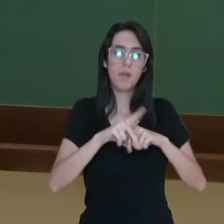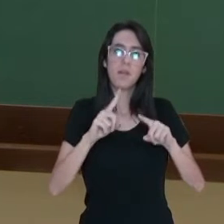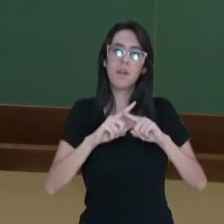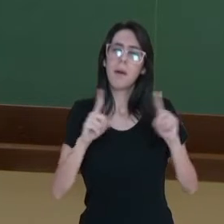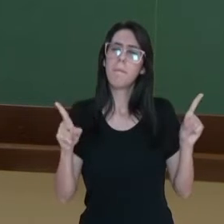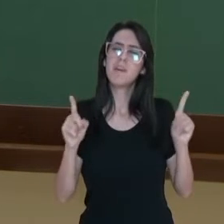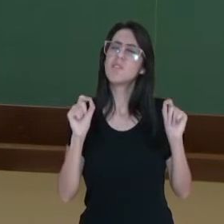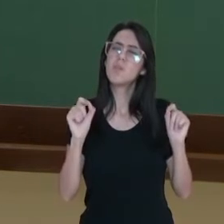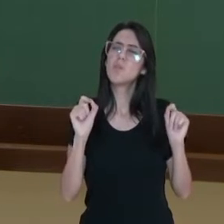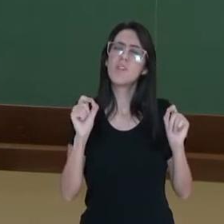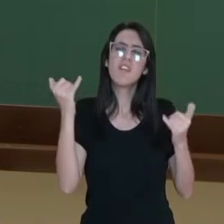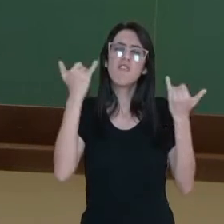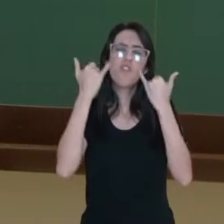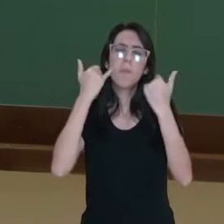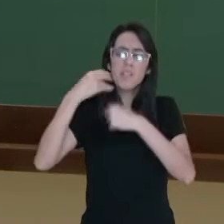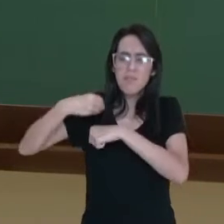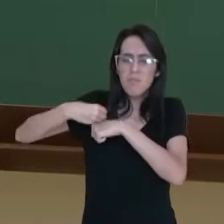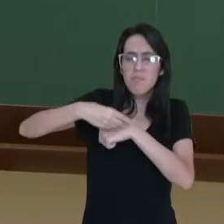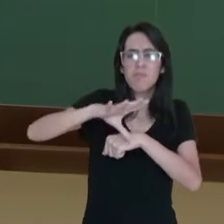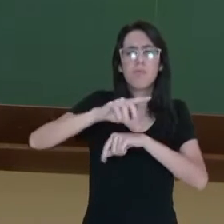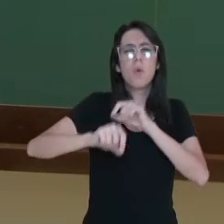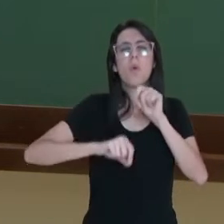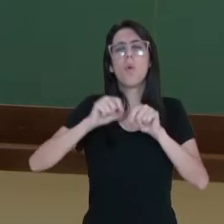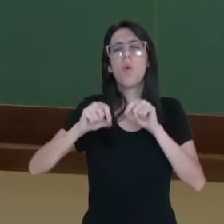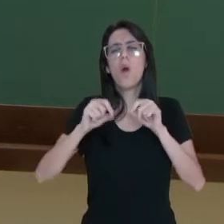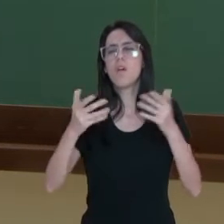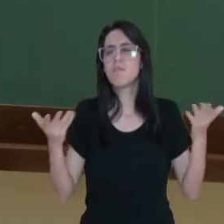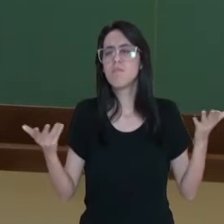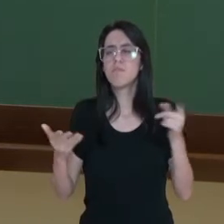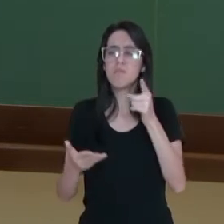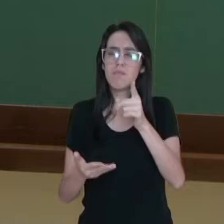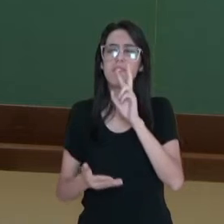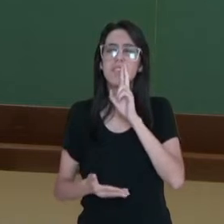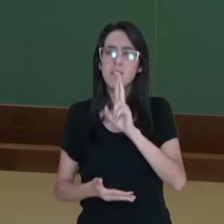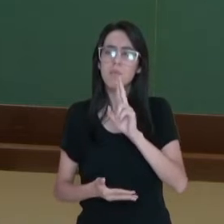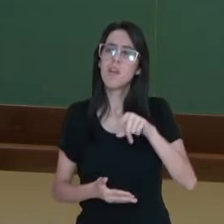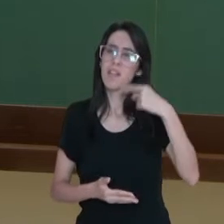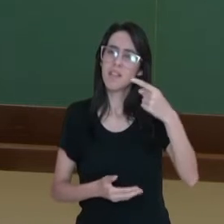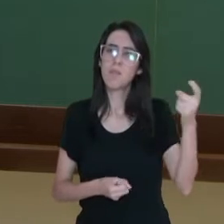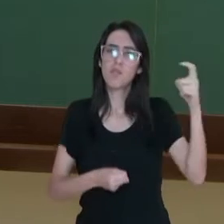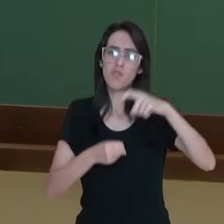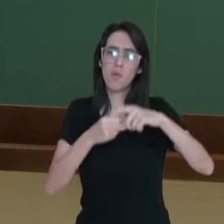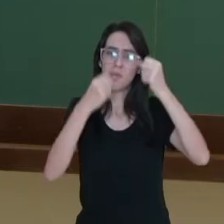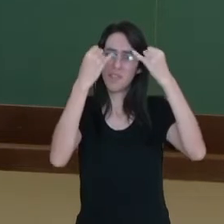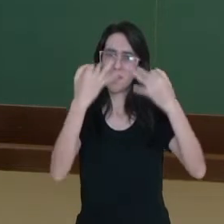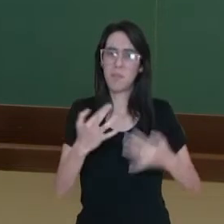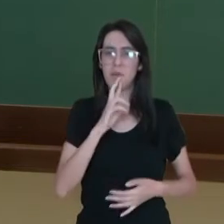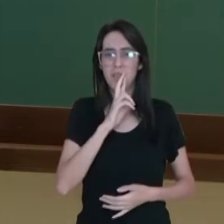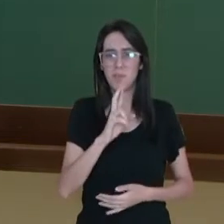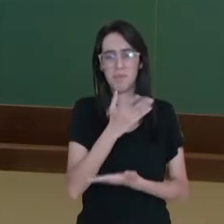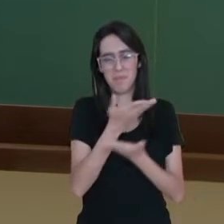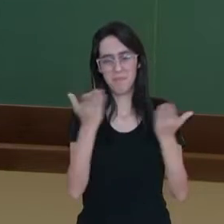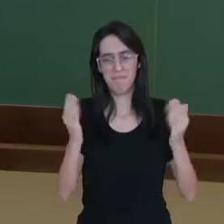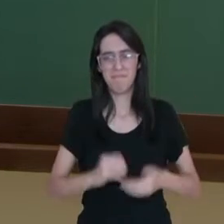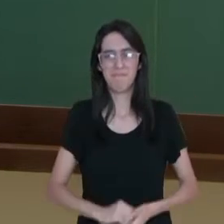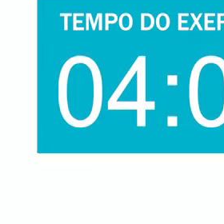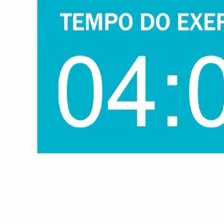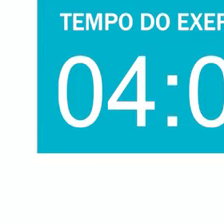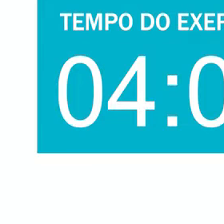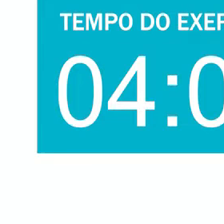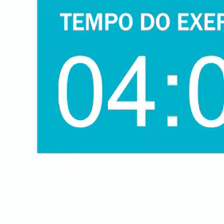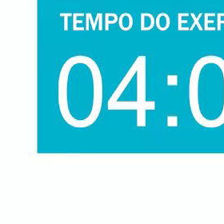que informação ele está retomando no texto? Pensa um pouquinho que eu volto já já comentando essa resposta com vocês.